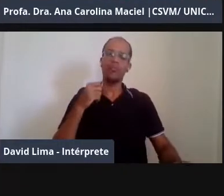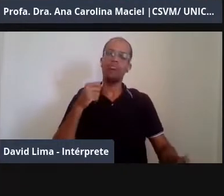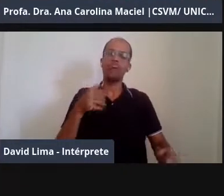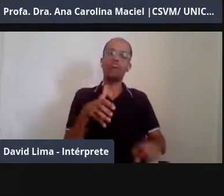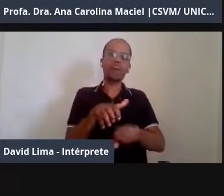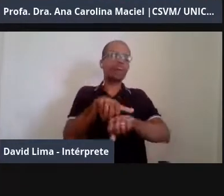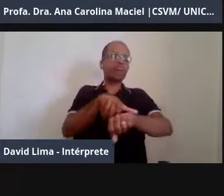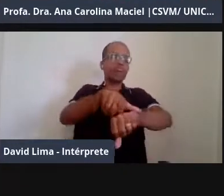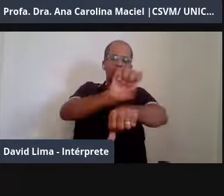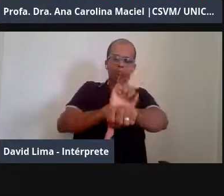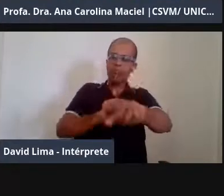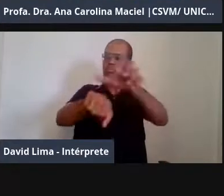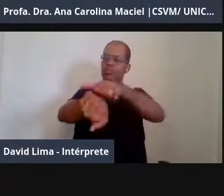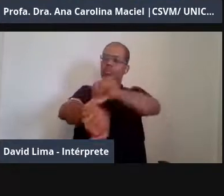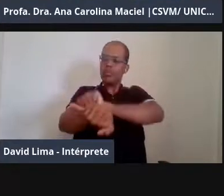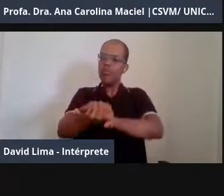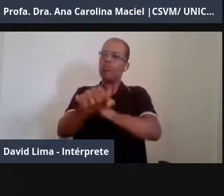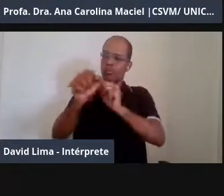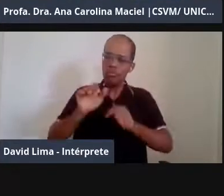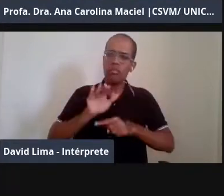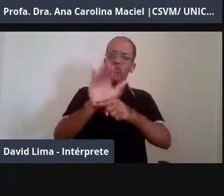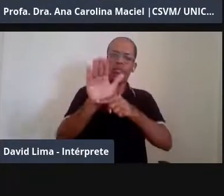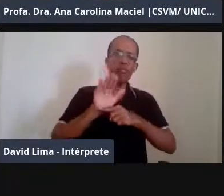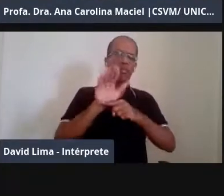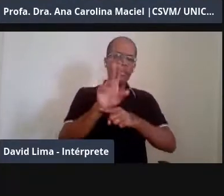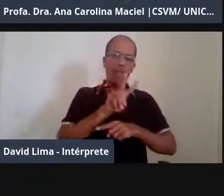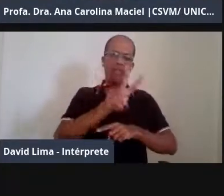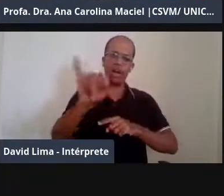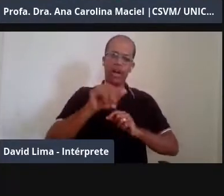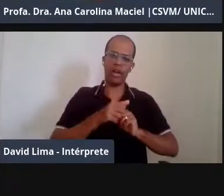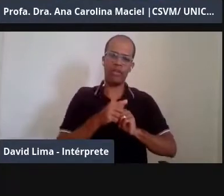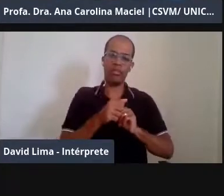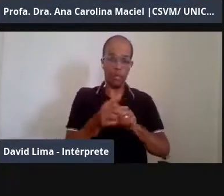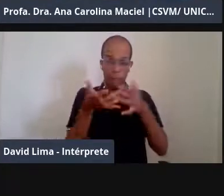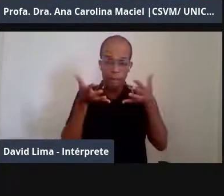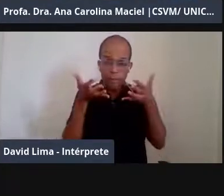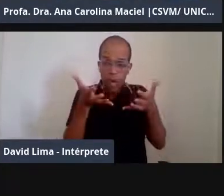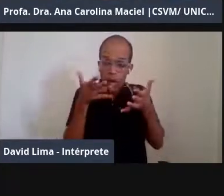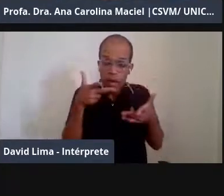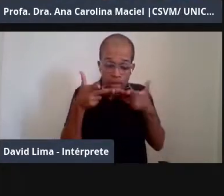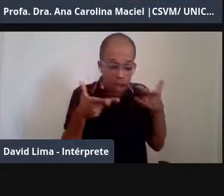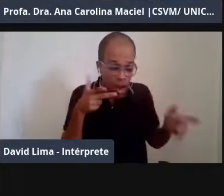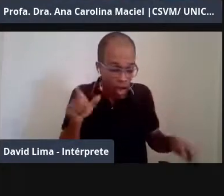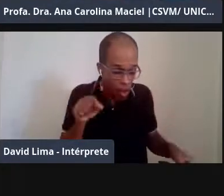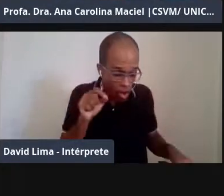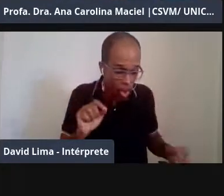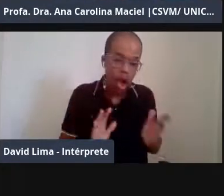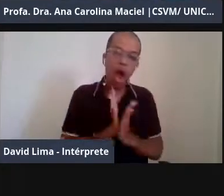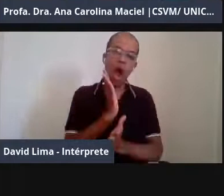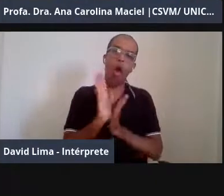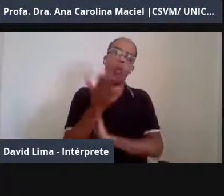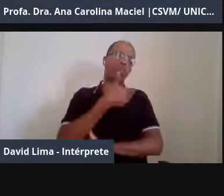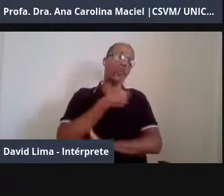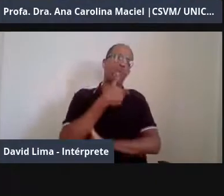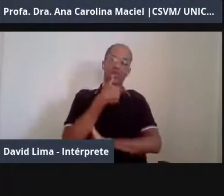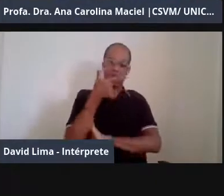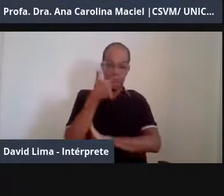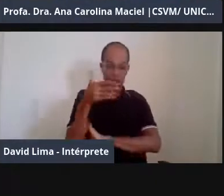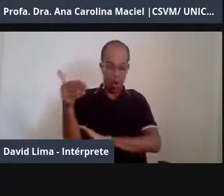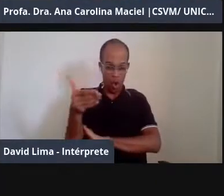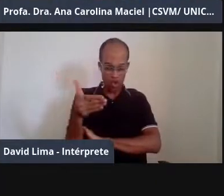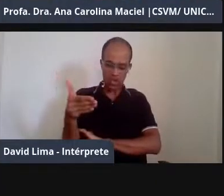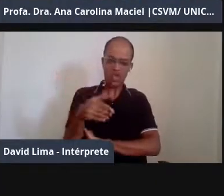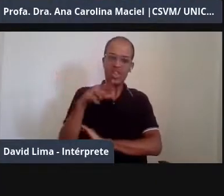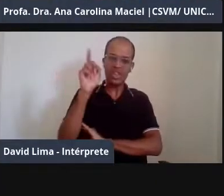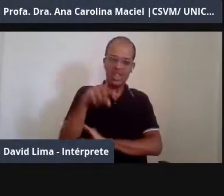munir de forças para ir atrás disso. E eu queria também dizer que alguns colegas mencionaram aqui na mesa de